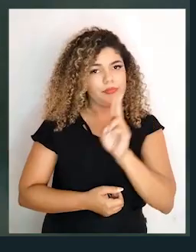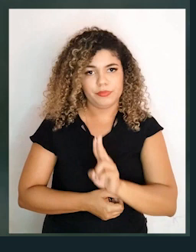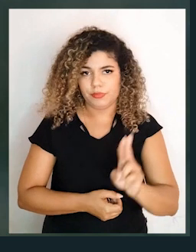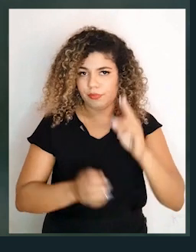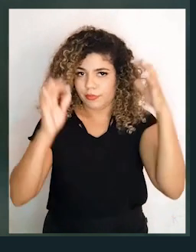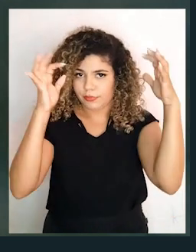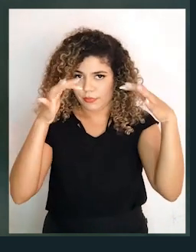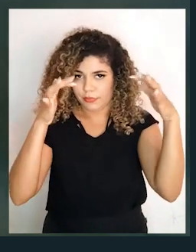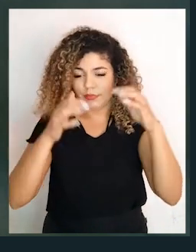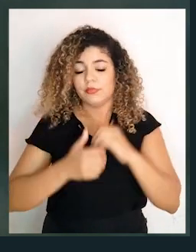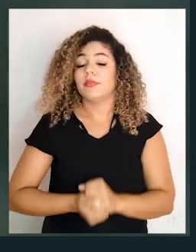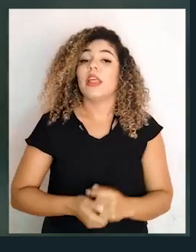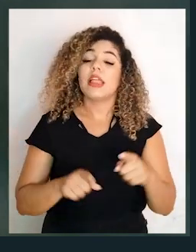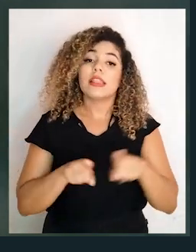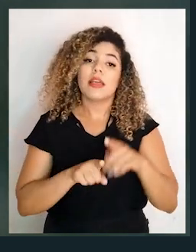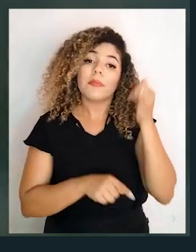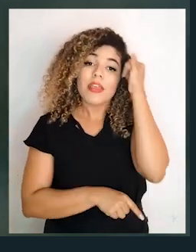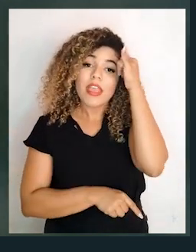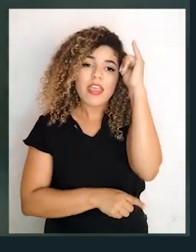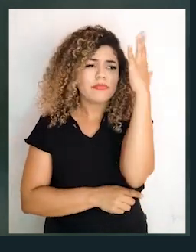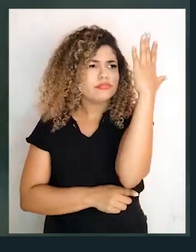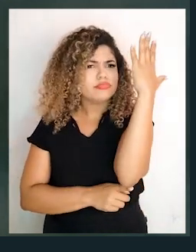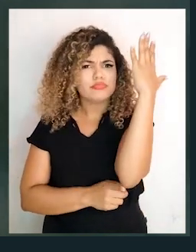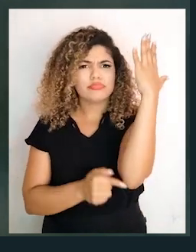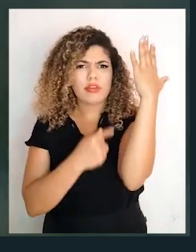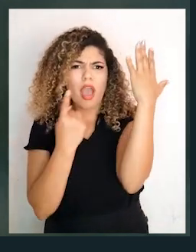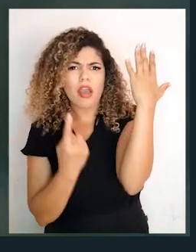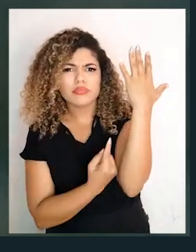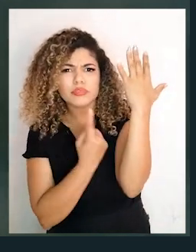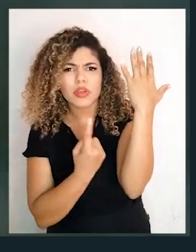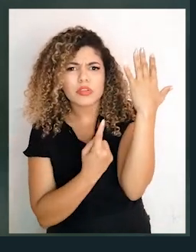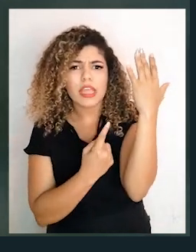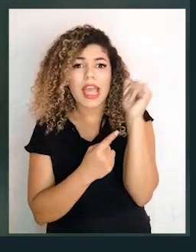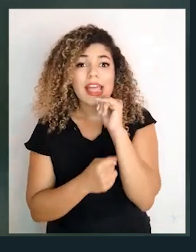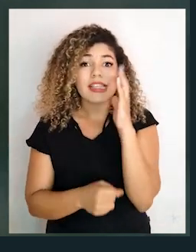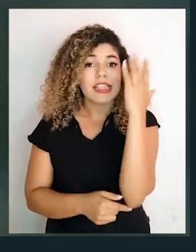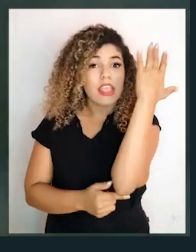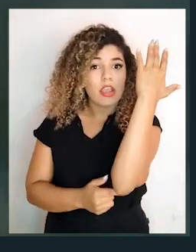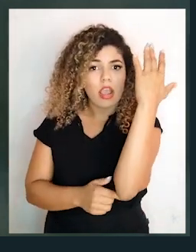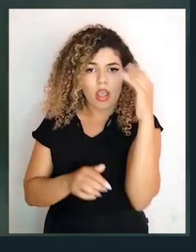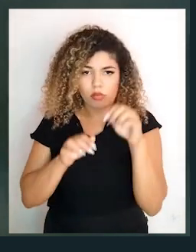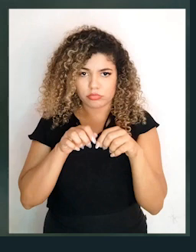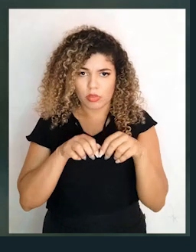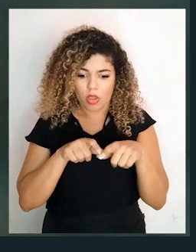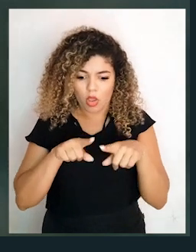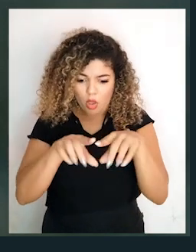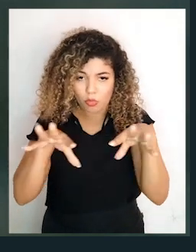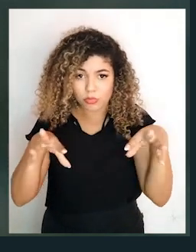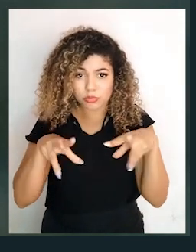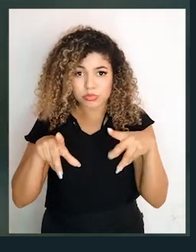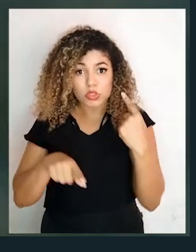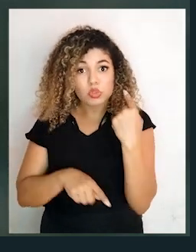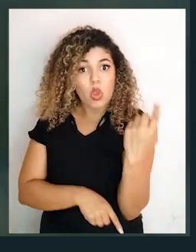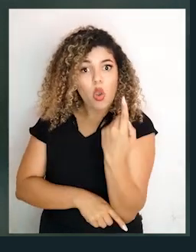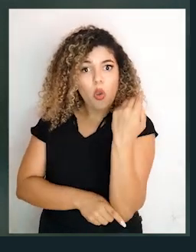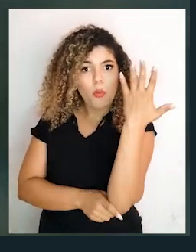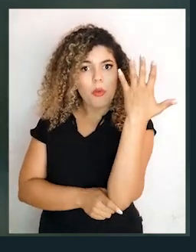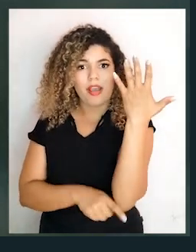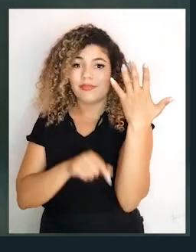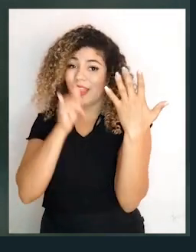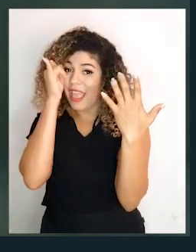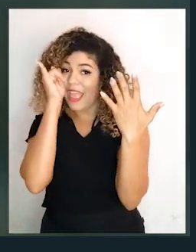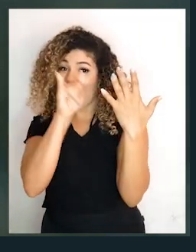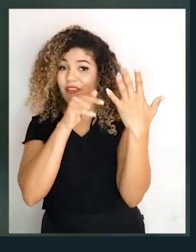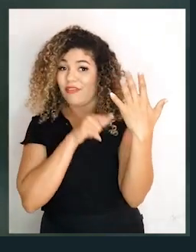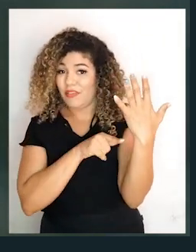utilizados. Evite árvores isoladas. Em um campo, você tem uma árvore no meio. Ali vai ser um ponto de descarga elétrica. Evite ficar próximo